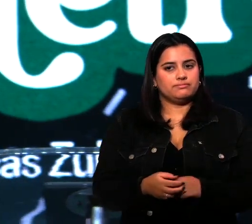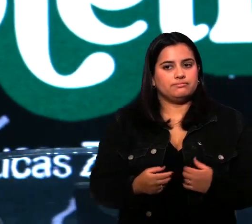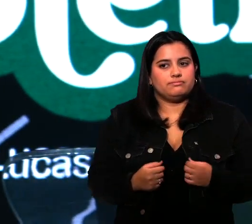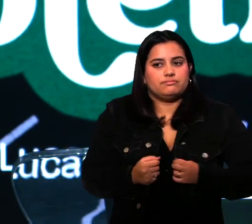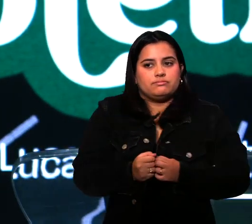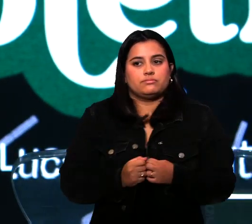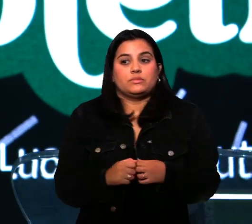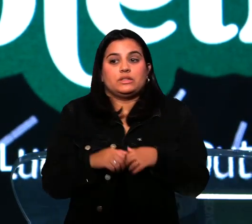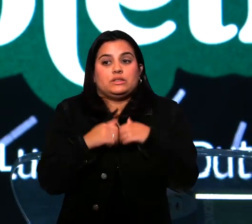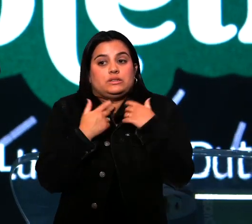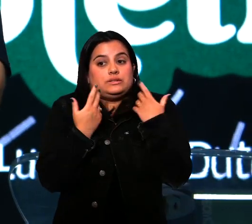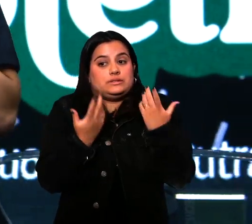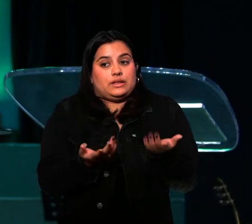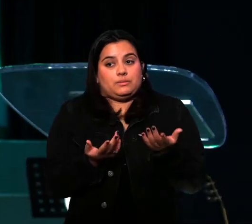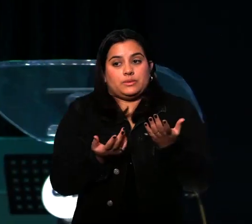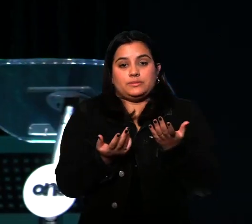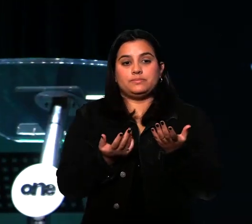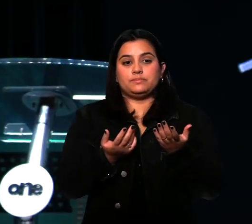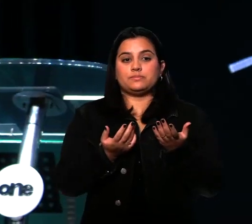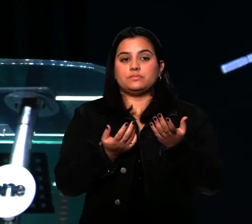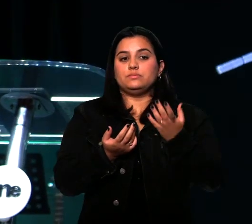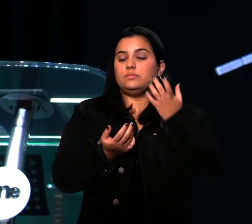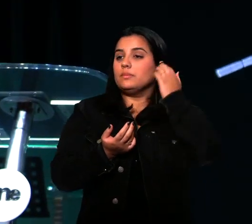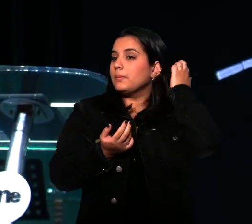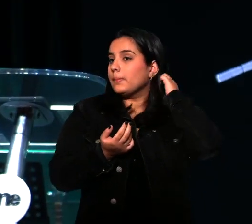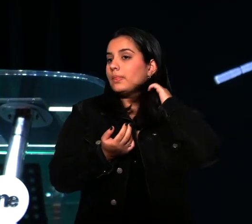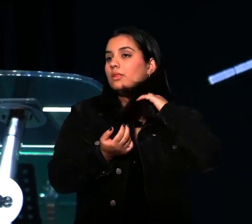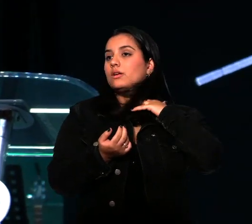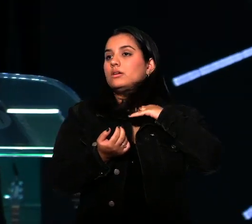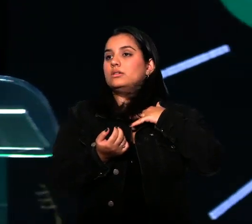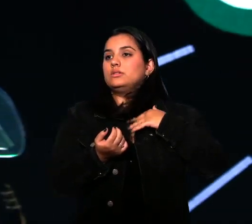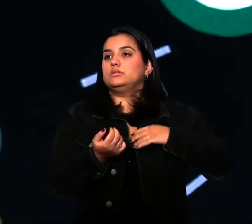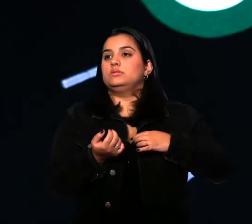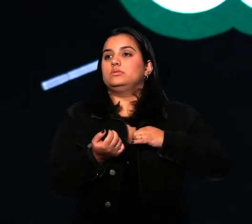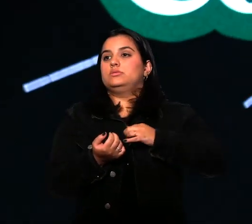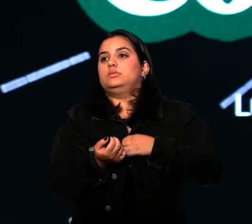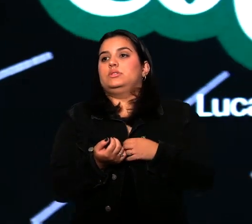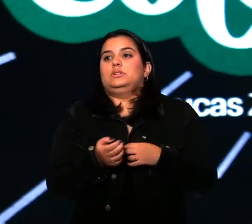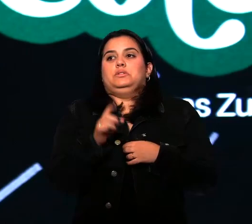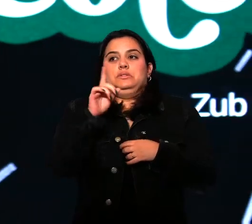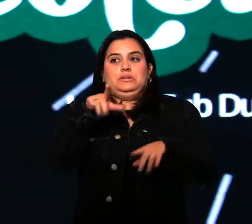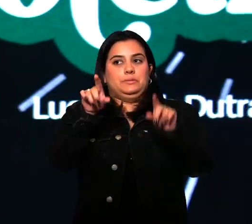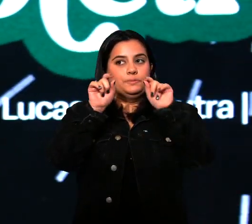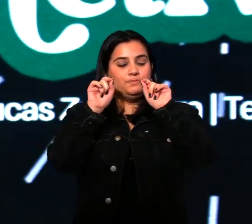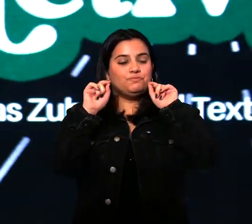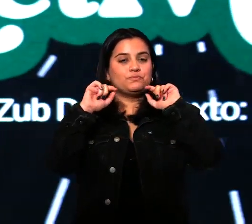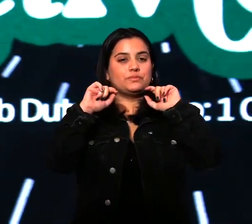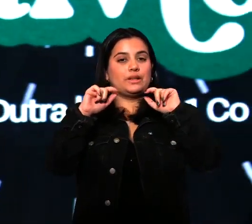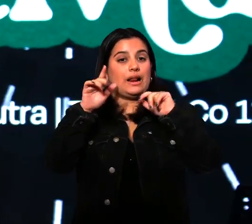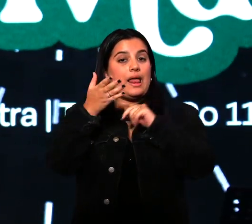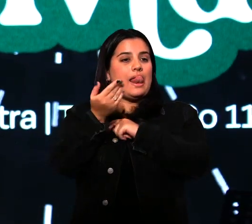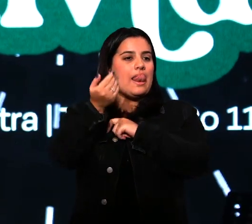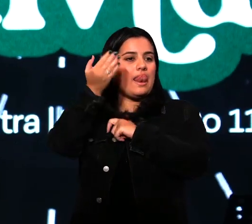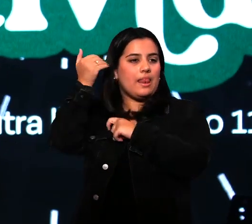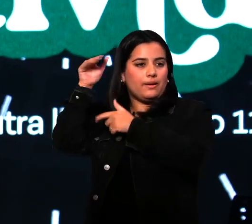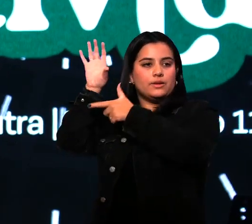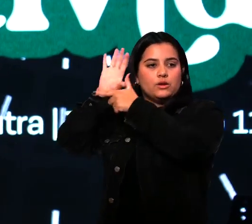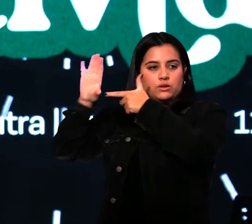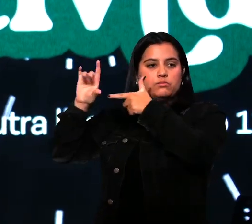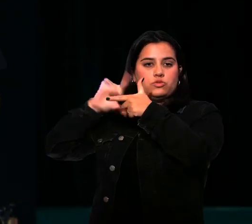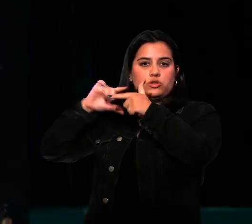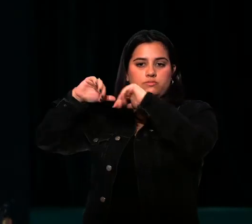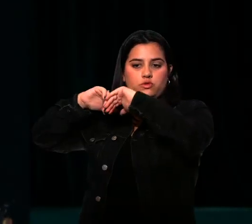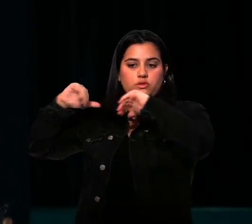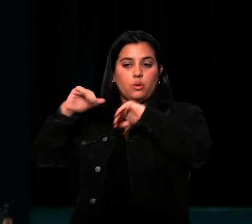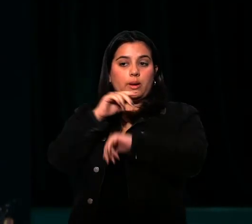E sabe, é tão interessante porque era tal ponto, na divisão que existia na igreja de Corinto, que Paulo vai